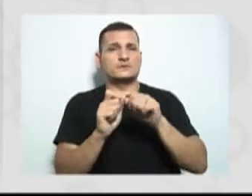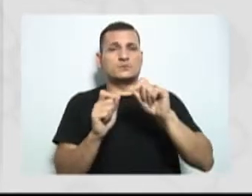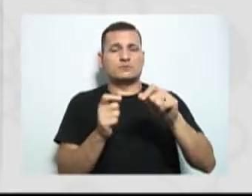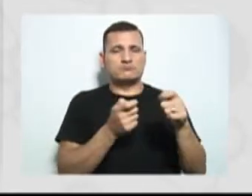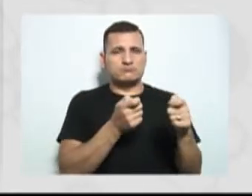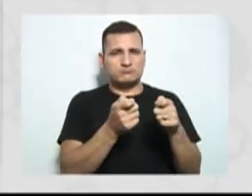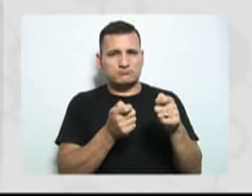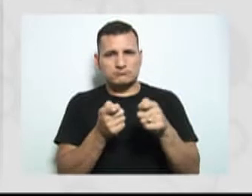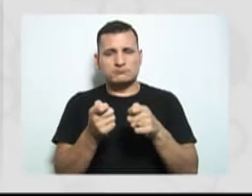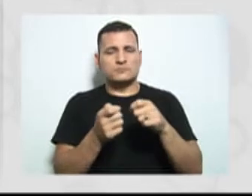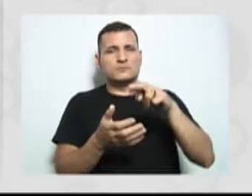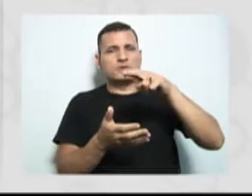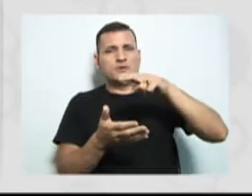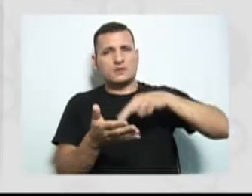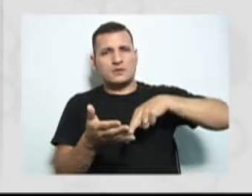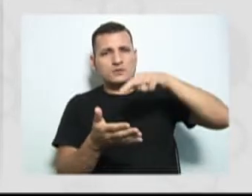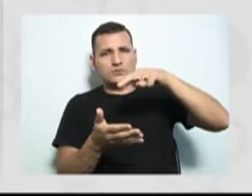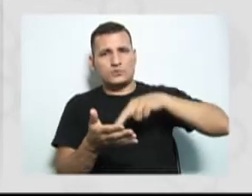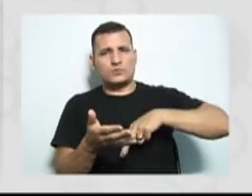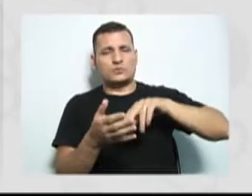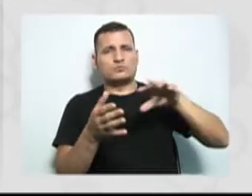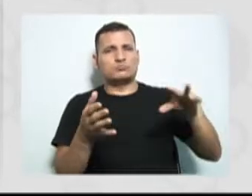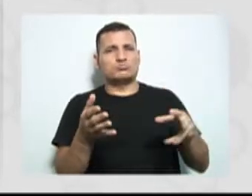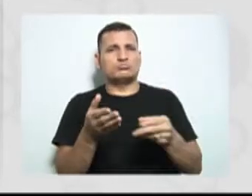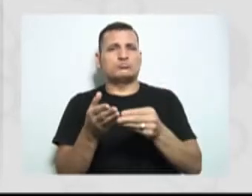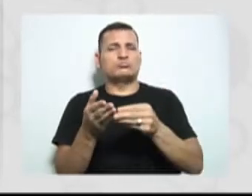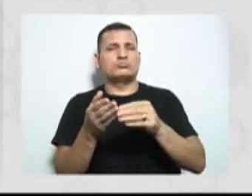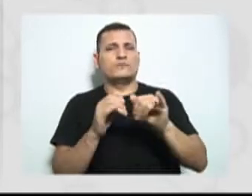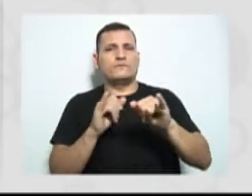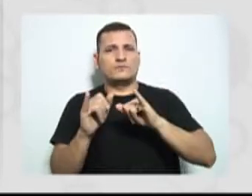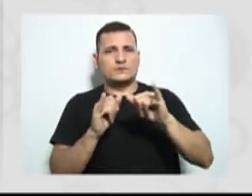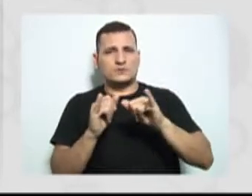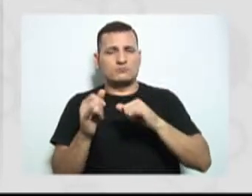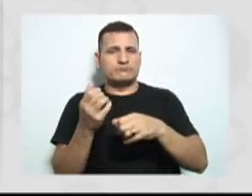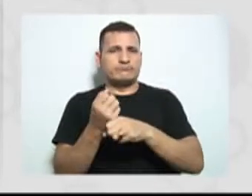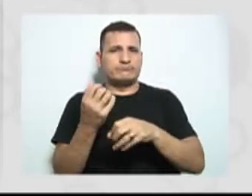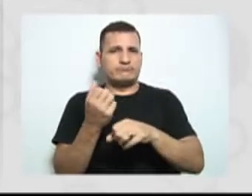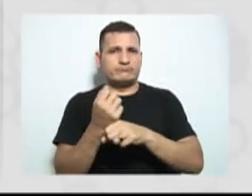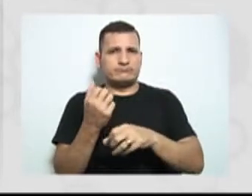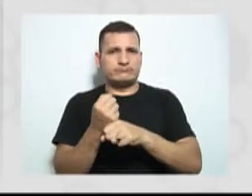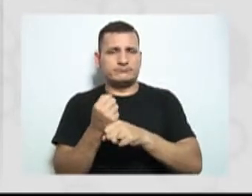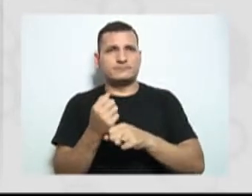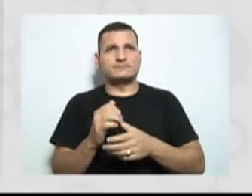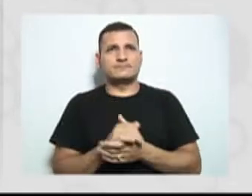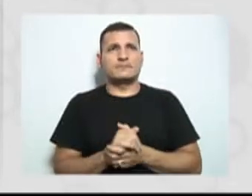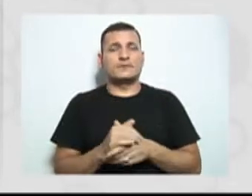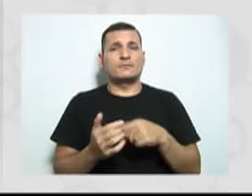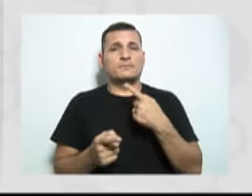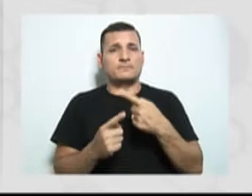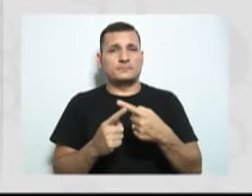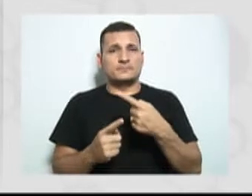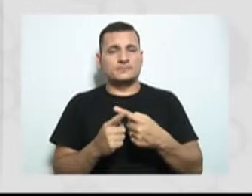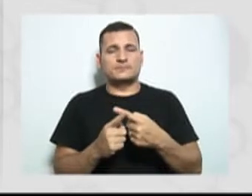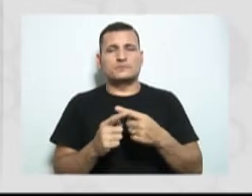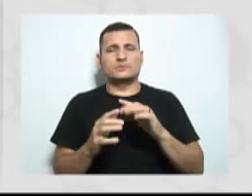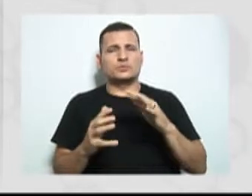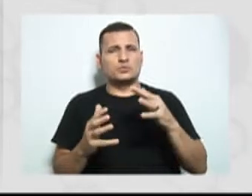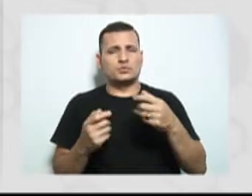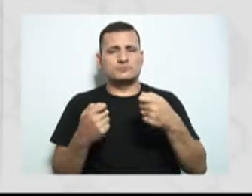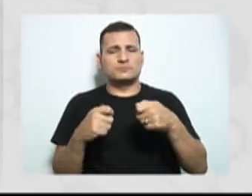e relatórios distintos em complemento à informação contábil. Por quê? Porque tem que ser feito tudo